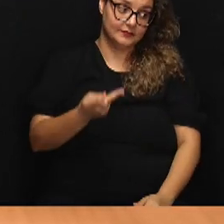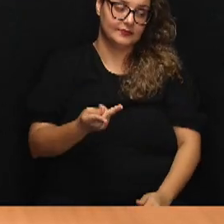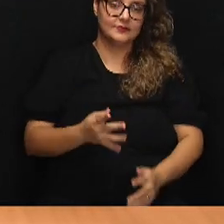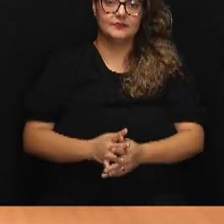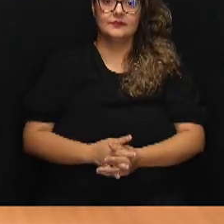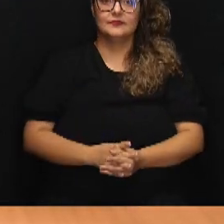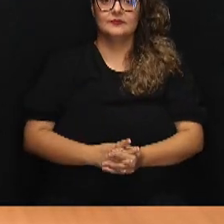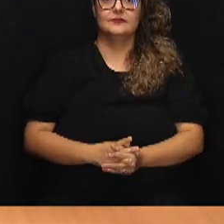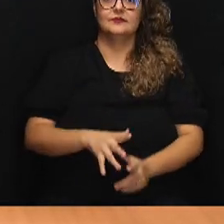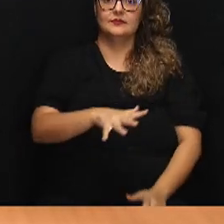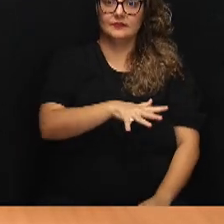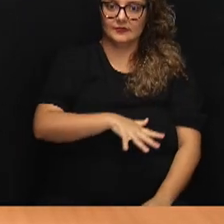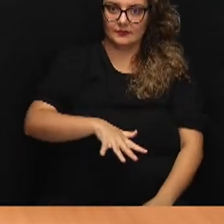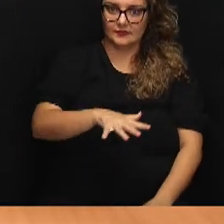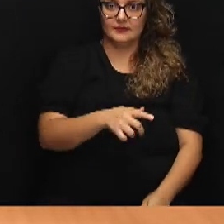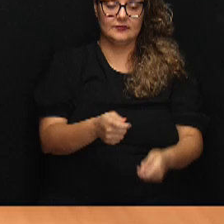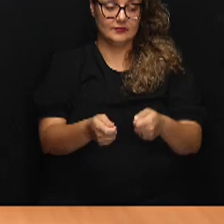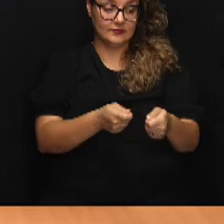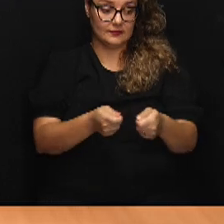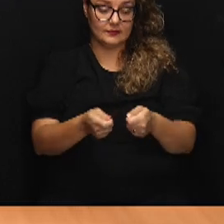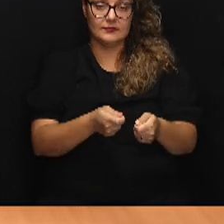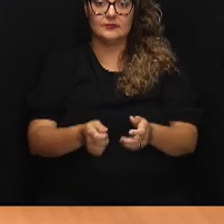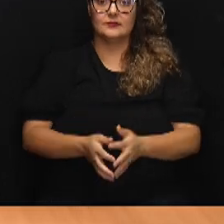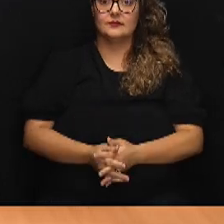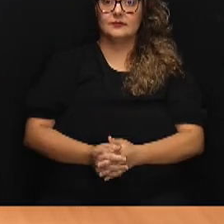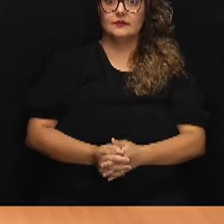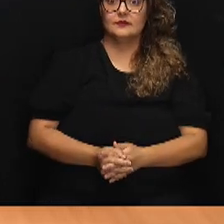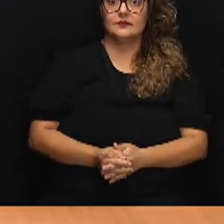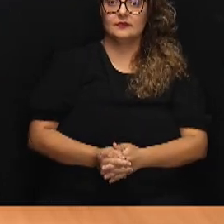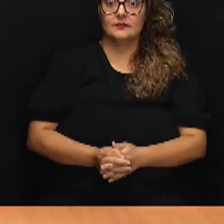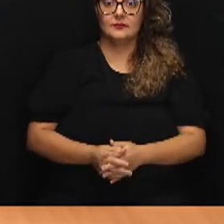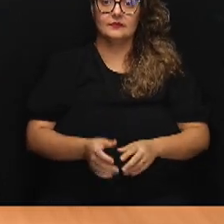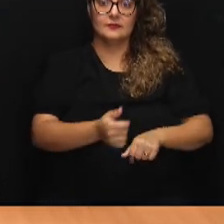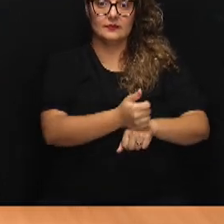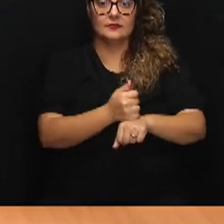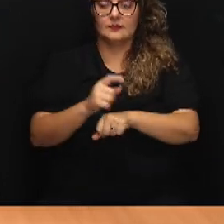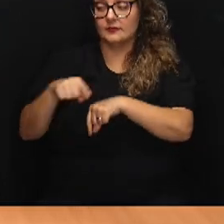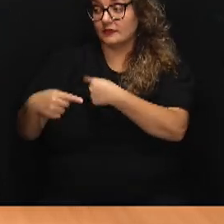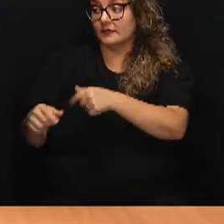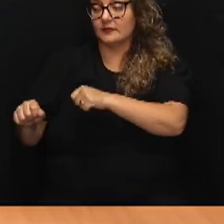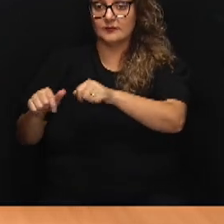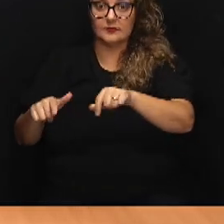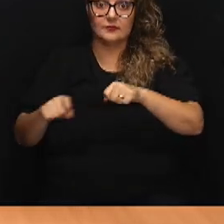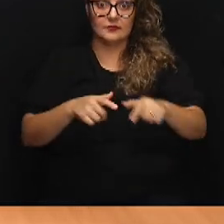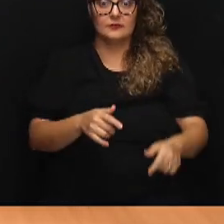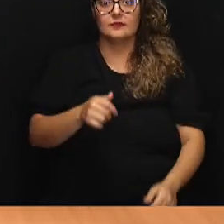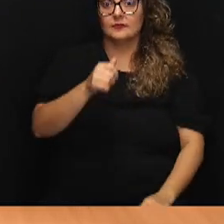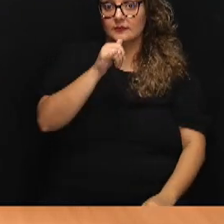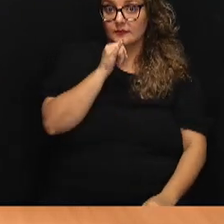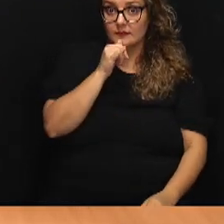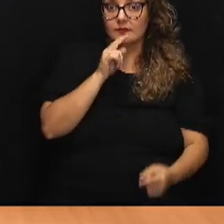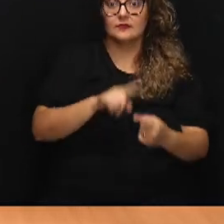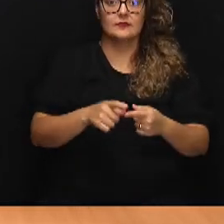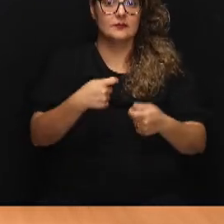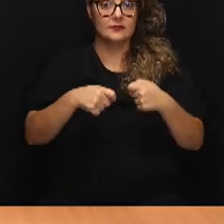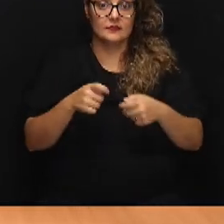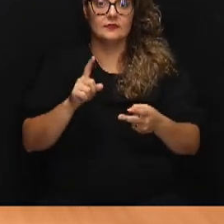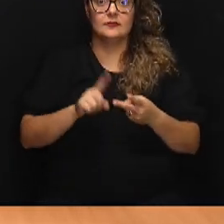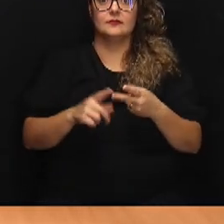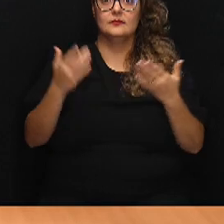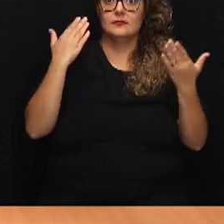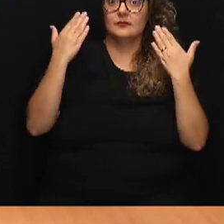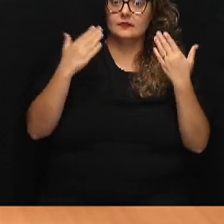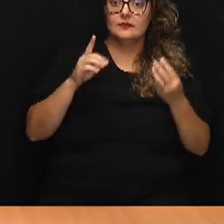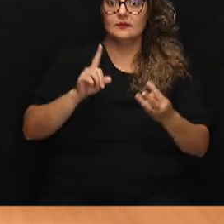área ela era controlada pelos profissionais de outras formações, por exemplo, administração,